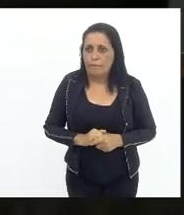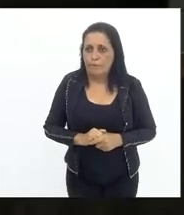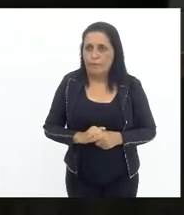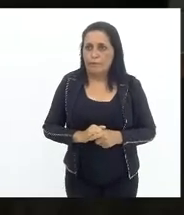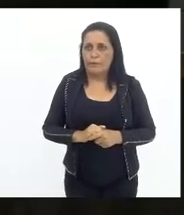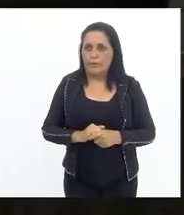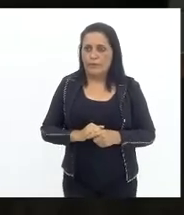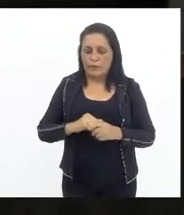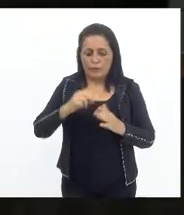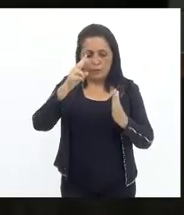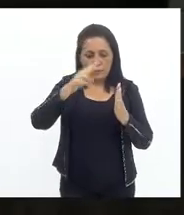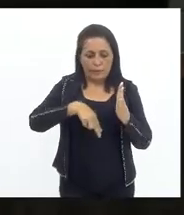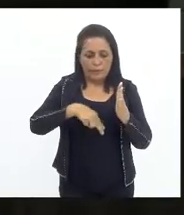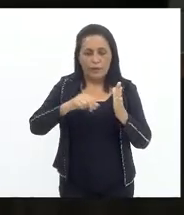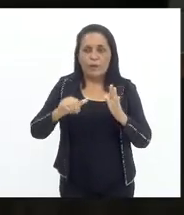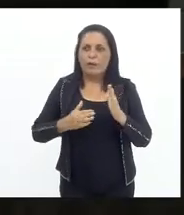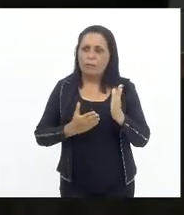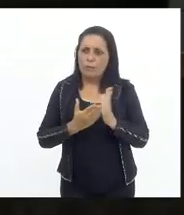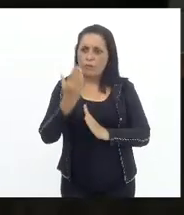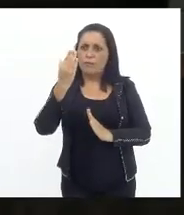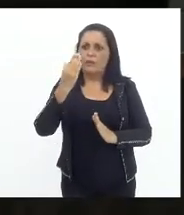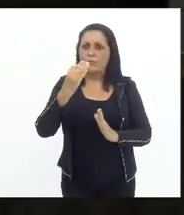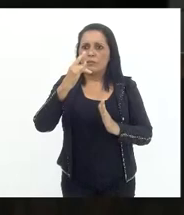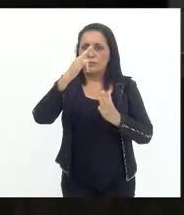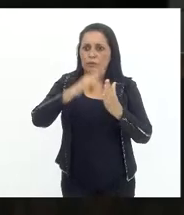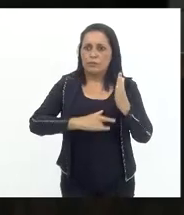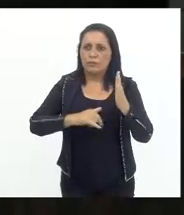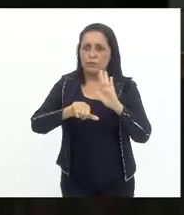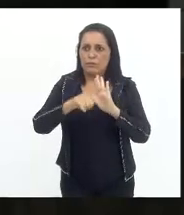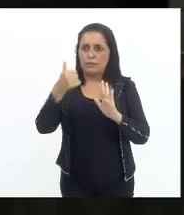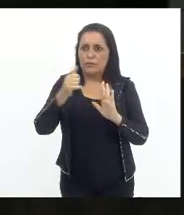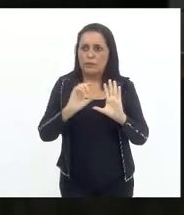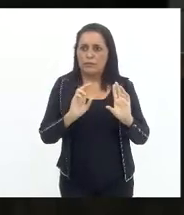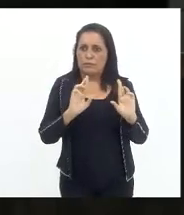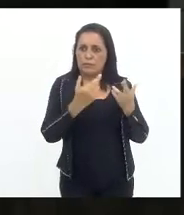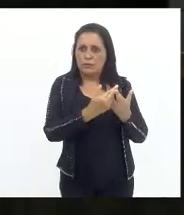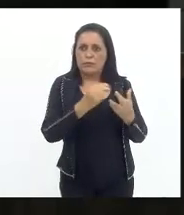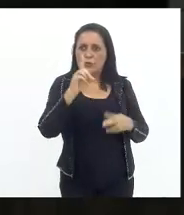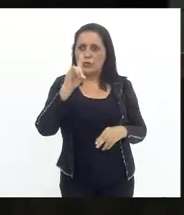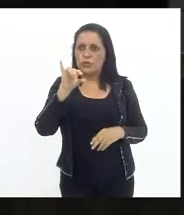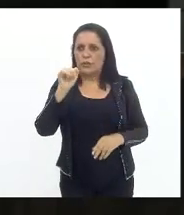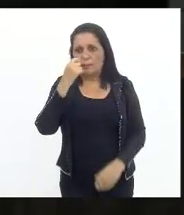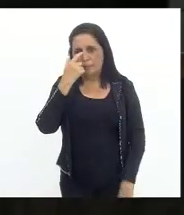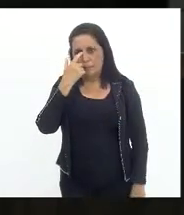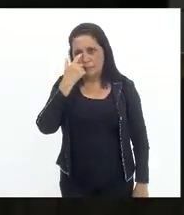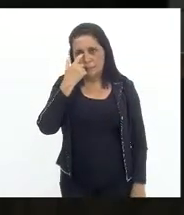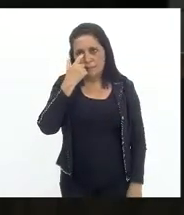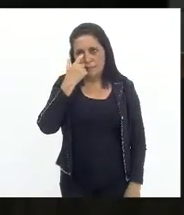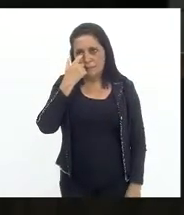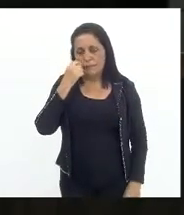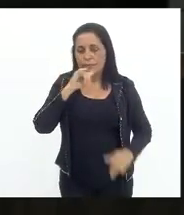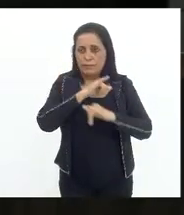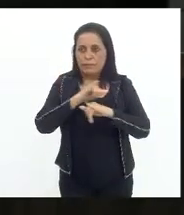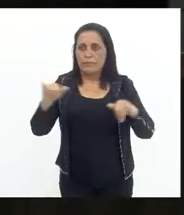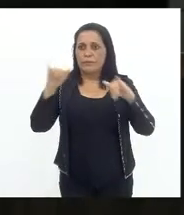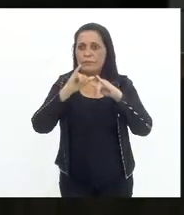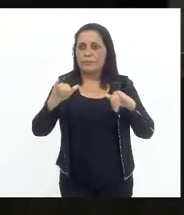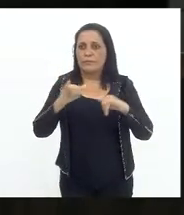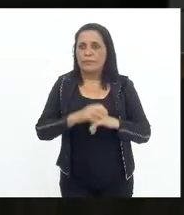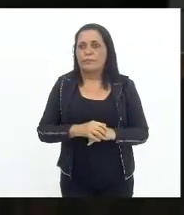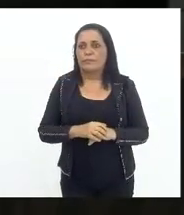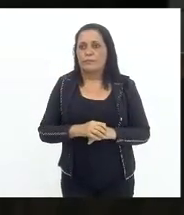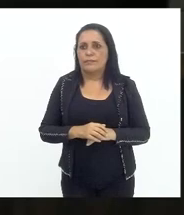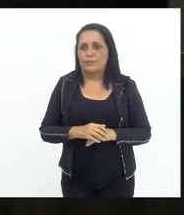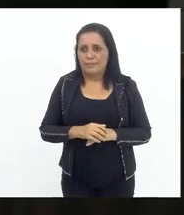Lida e aprovada a ata, passa-se a primeira sessão do dia. Anuncio,